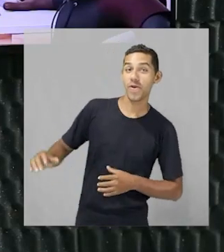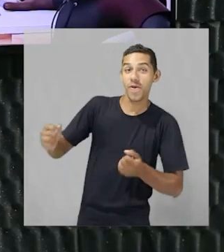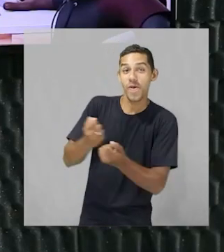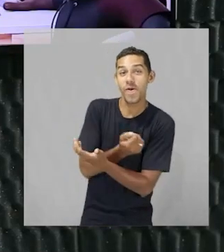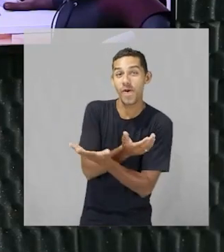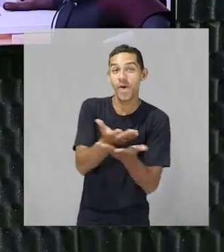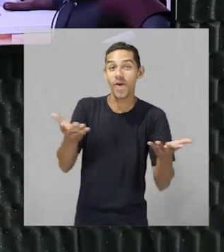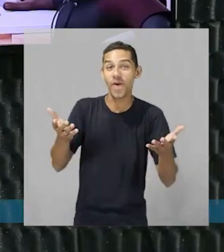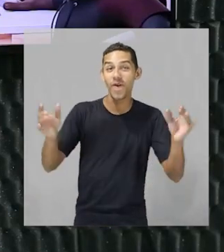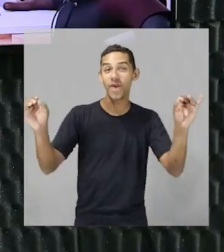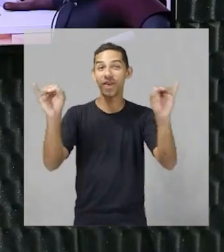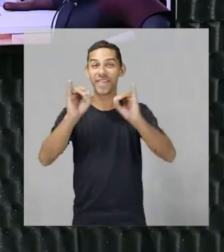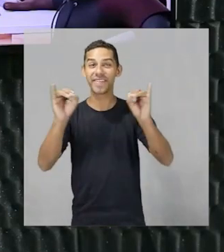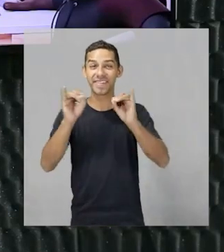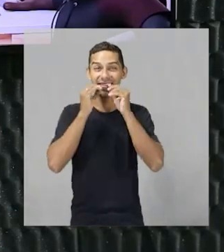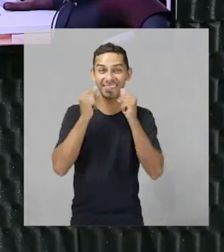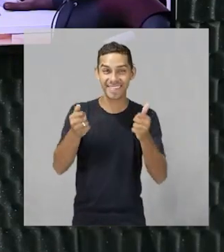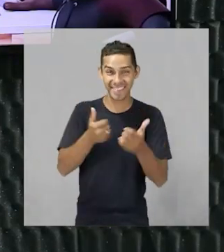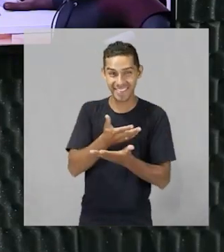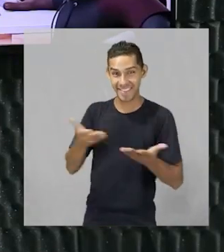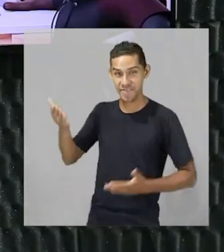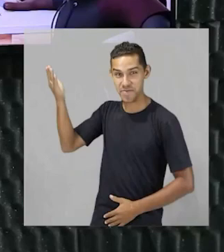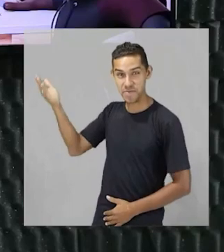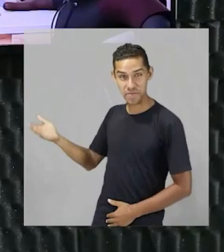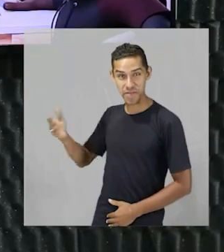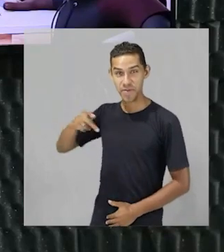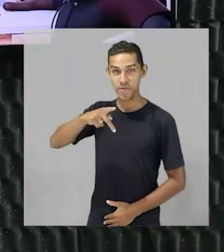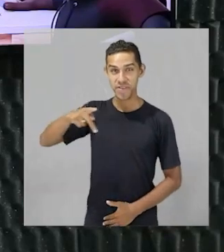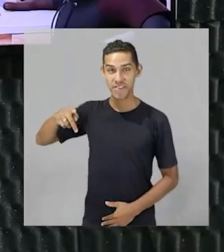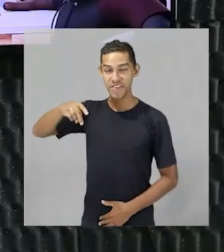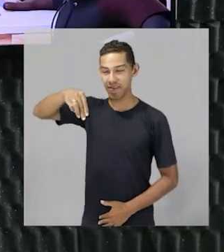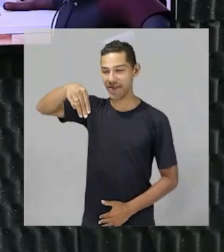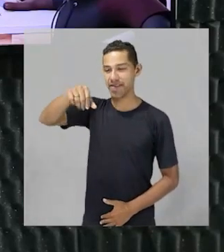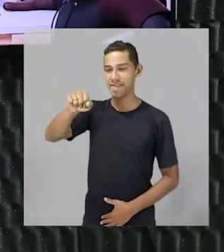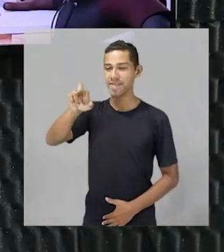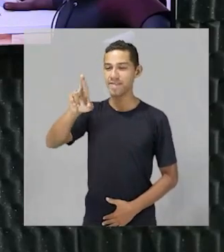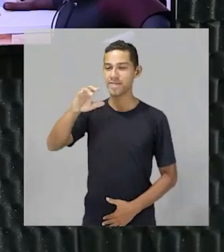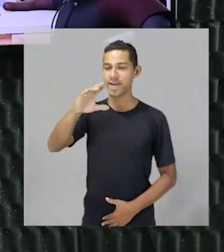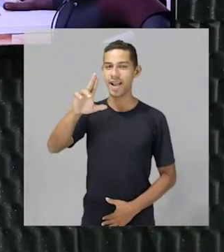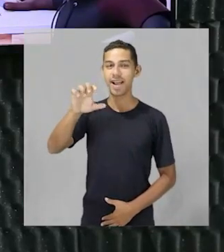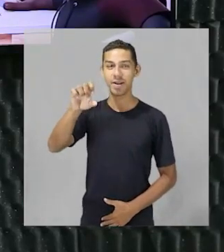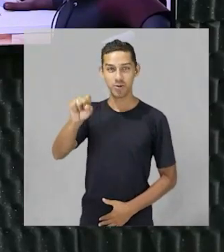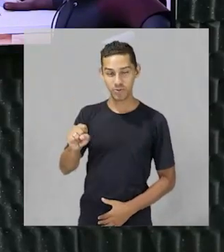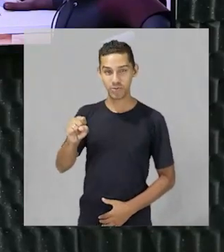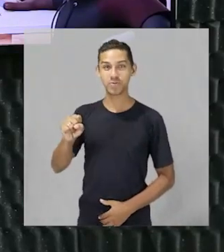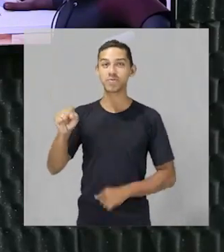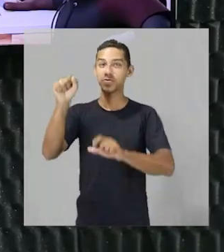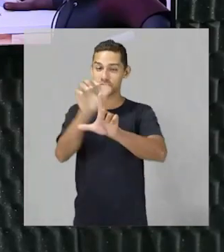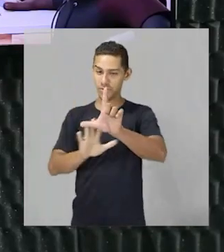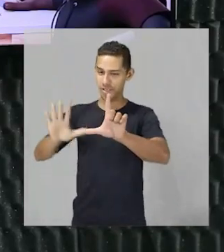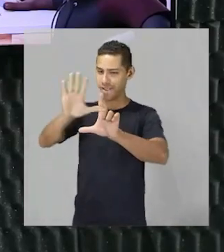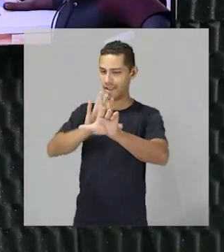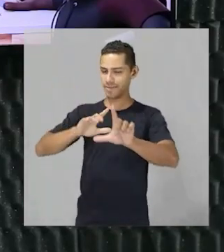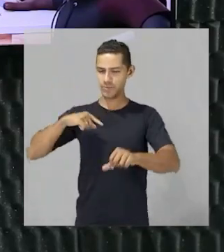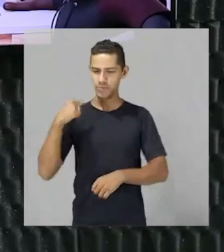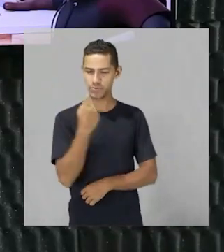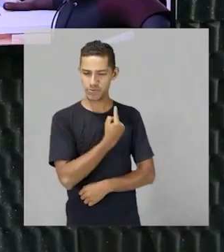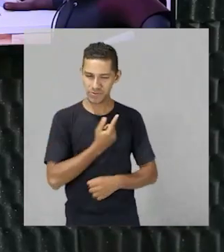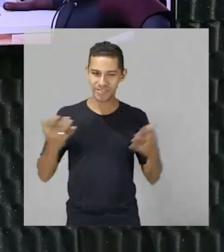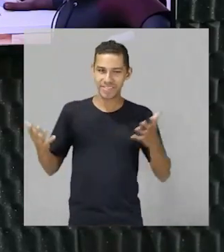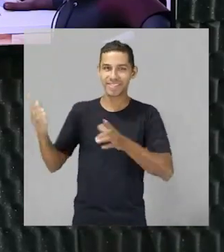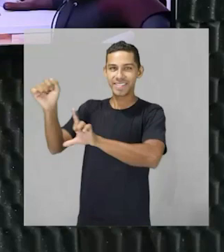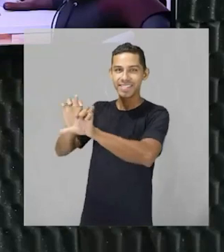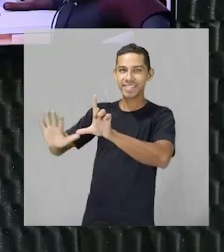Salve, salve, galerinha! Sou o Marcos Vinícius, o teu professor de Geografia da plataforma Gonçalves Dias, da nossa plataforma, né,